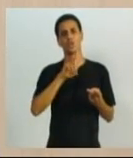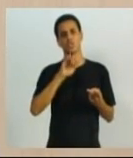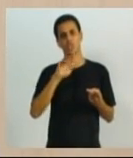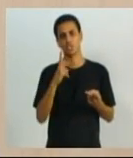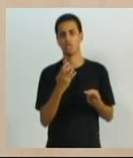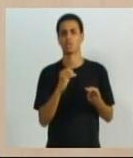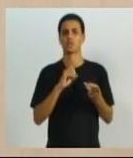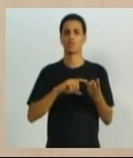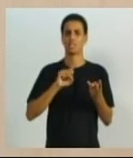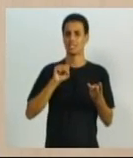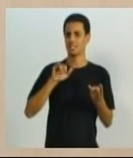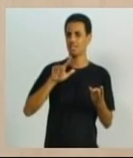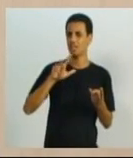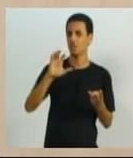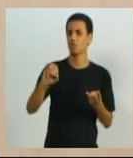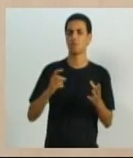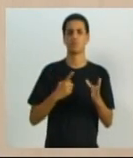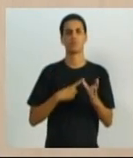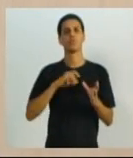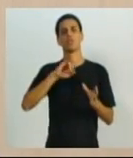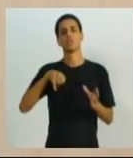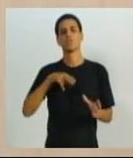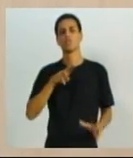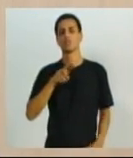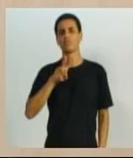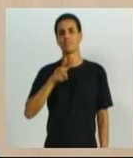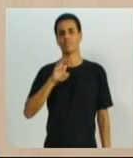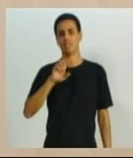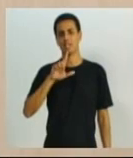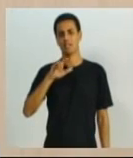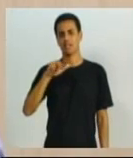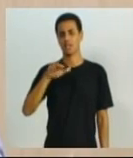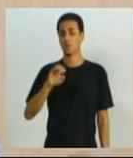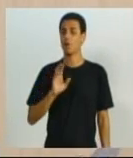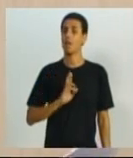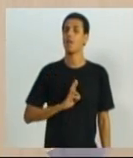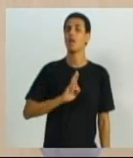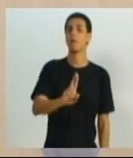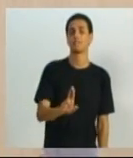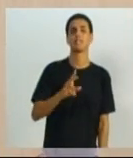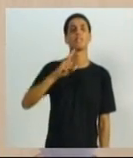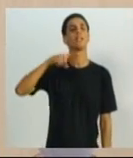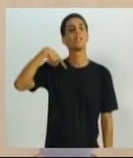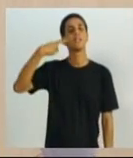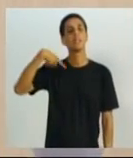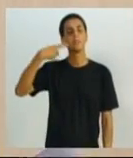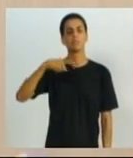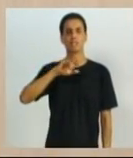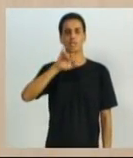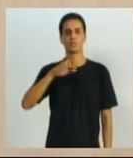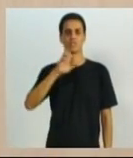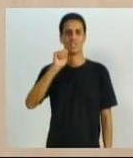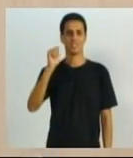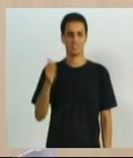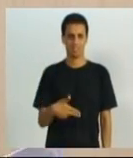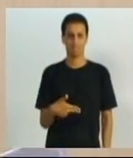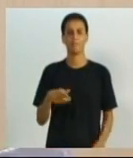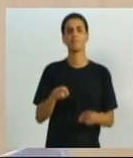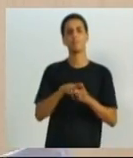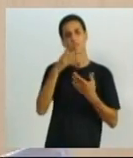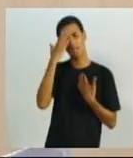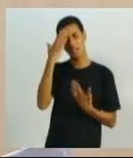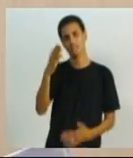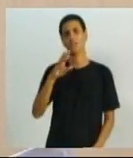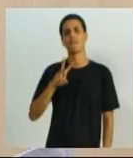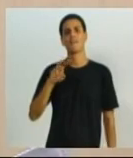especial aqui a companhia do Jovelino Maia, que representa, nesse ato representa o deputado Jean. Agradecer a companhia